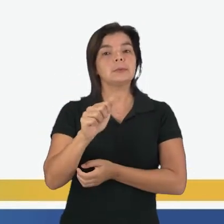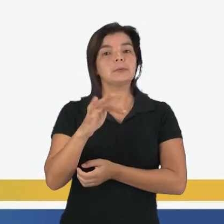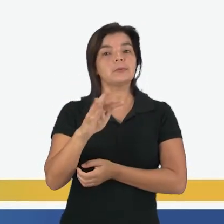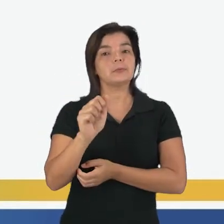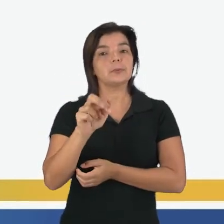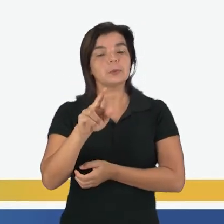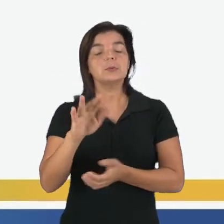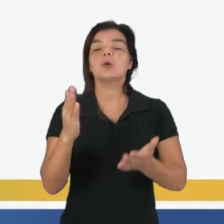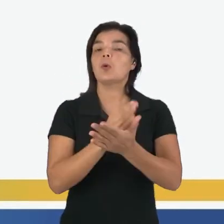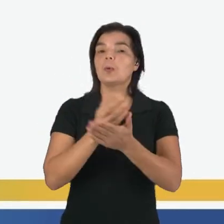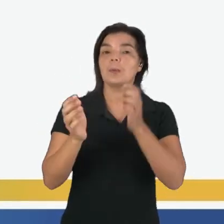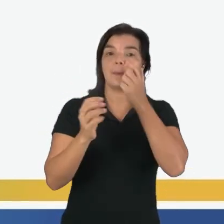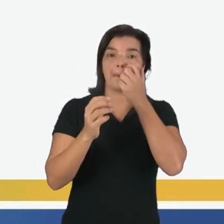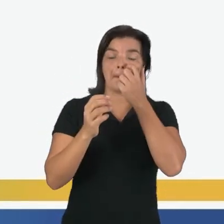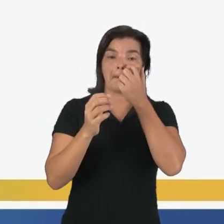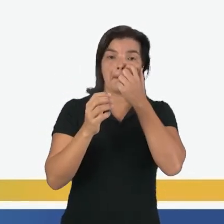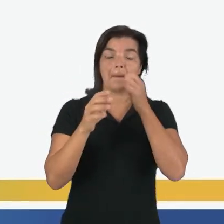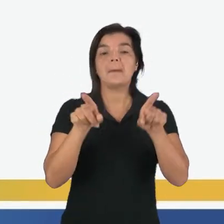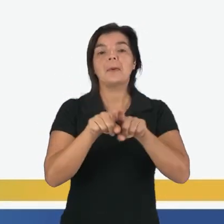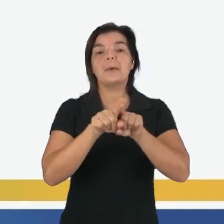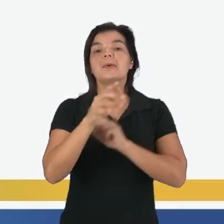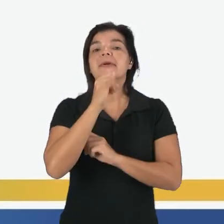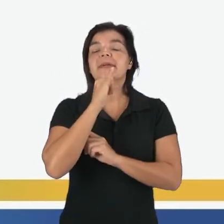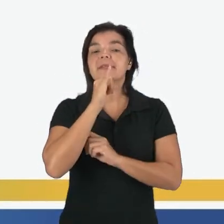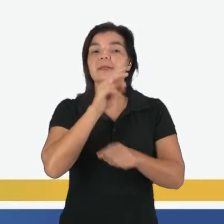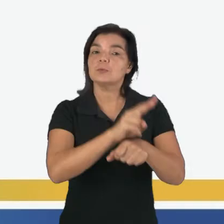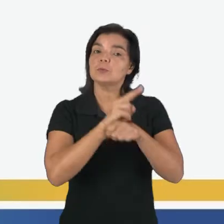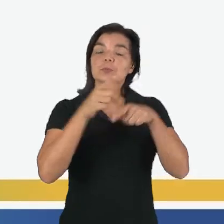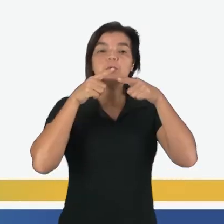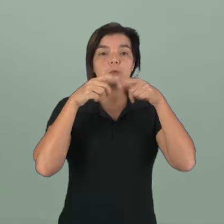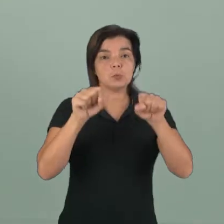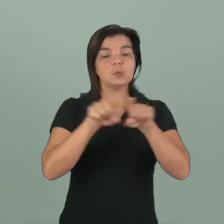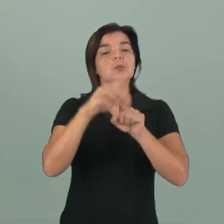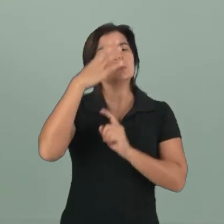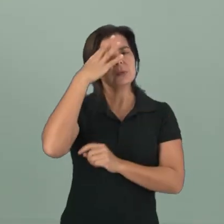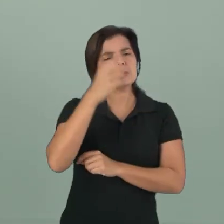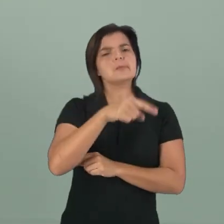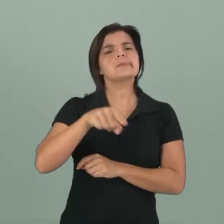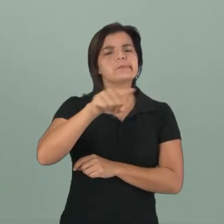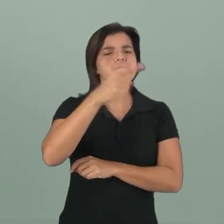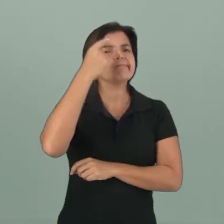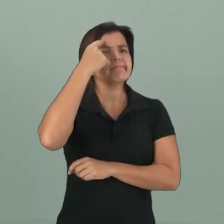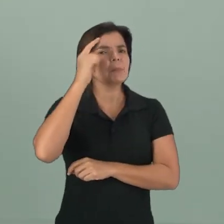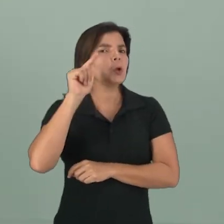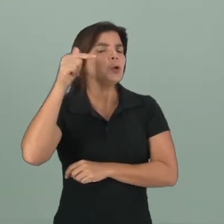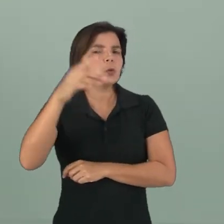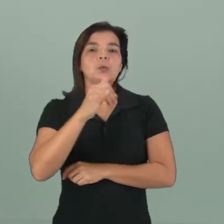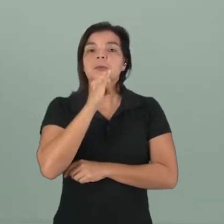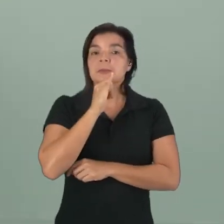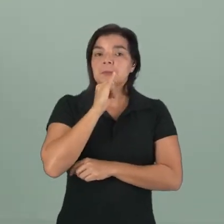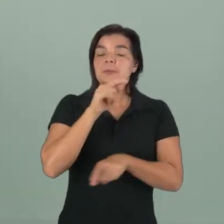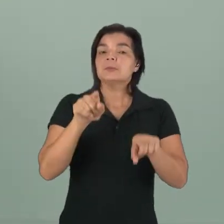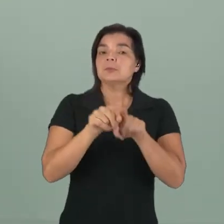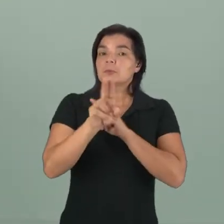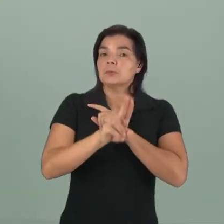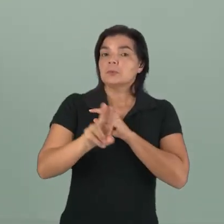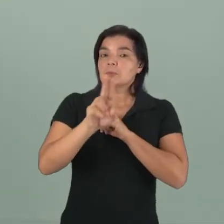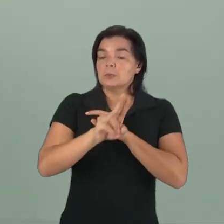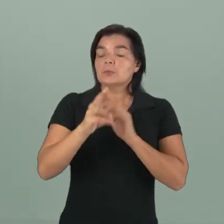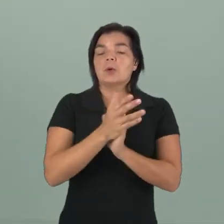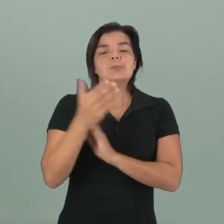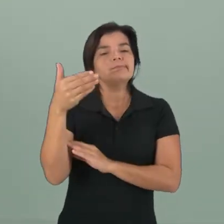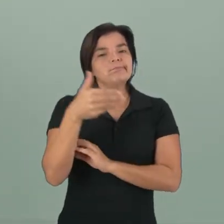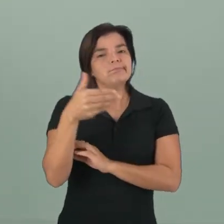são alguns exemplos de estrangeirismo, mas eu tenho certeza que vocês aí conseguem pensar em outros exemplos que a gente usa com